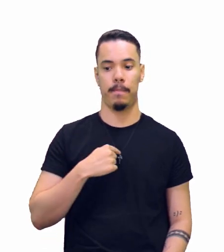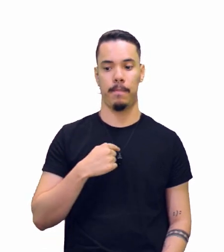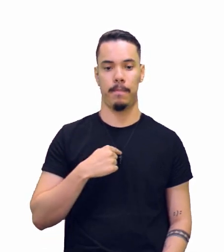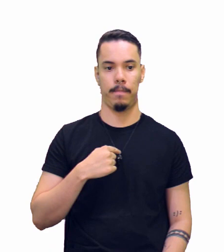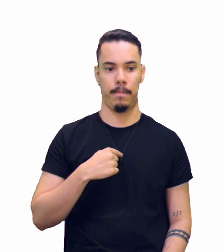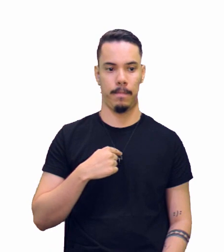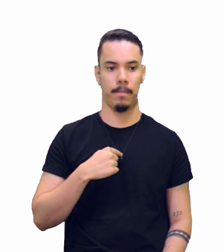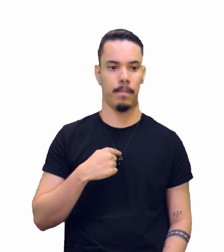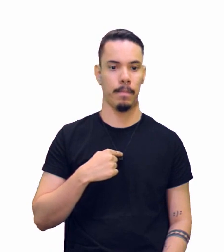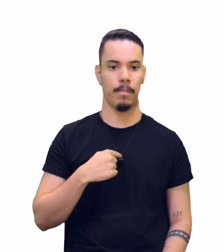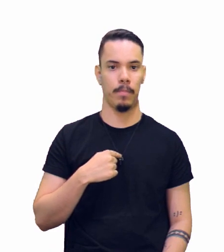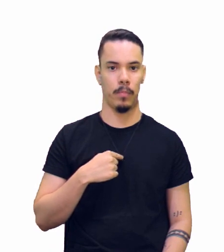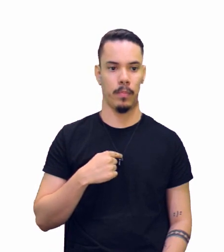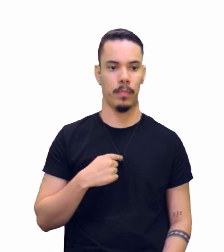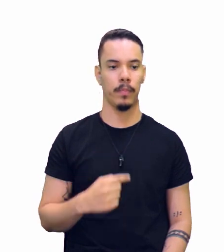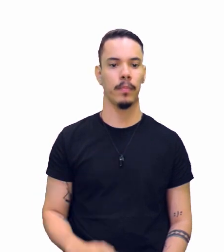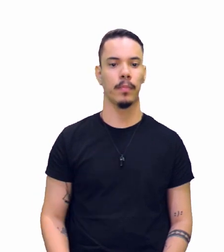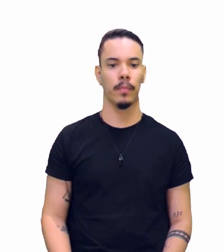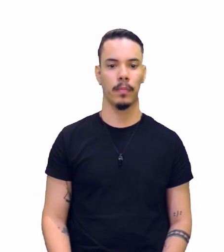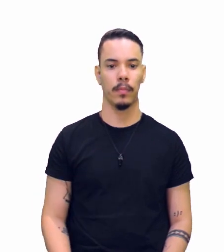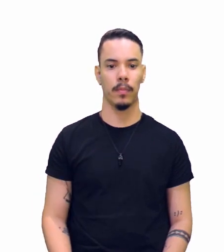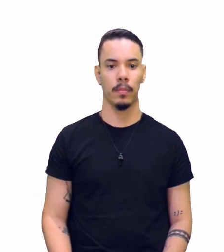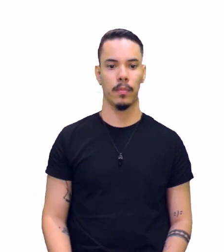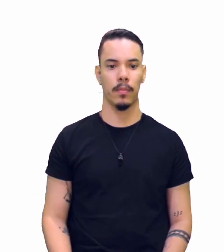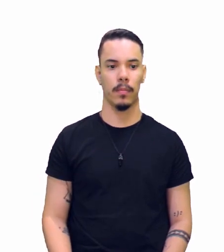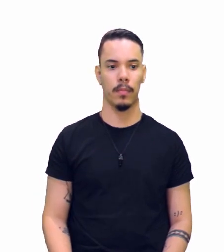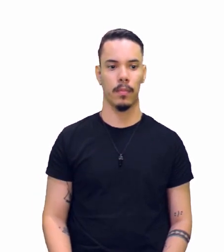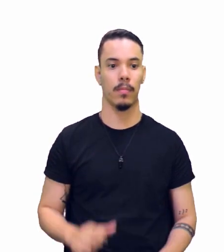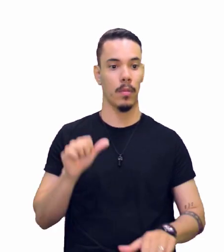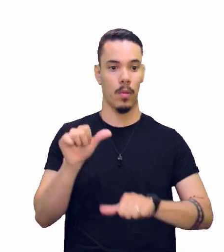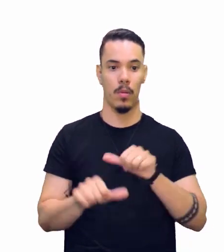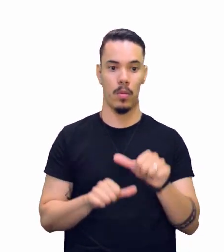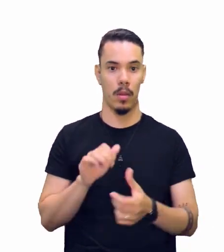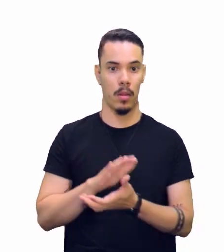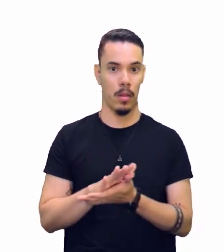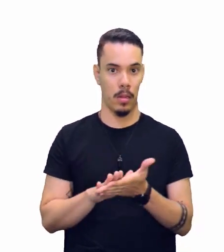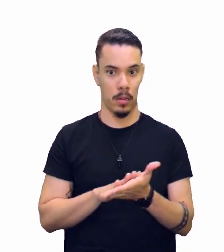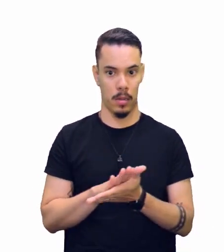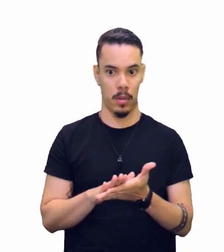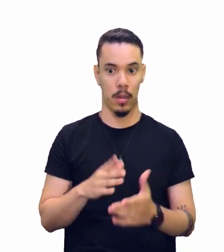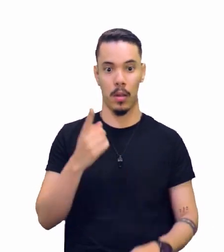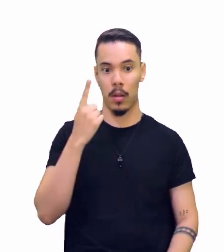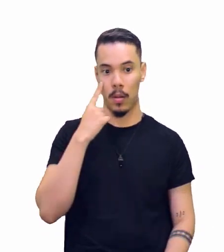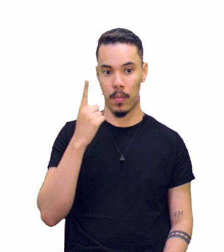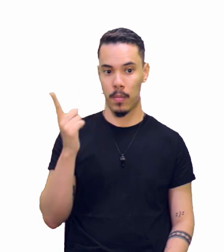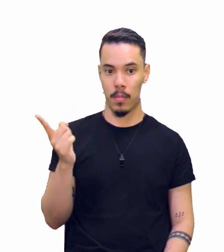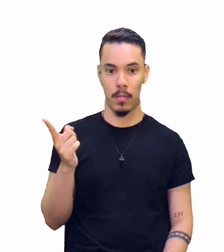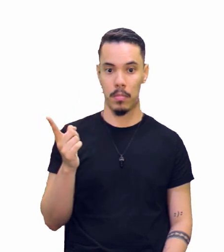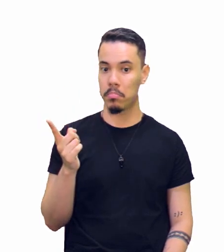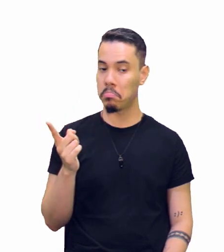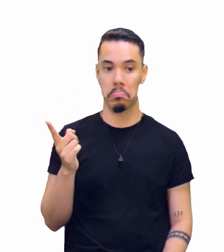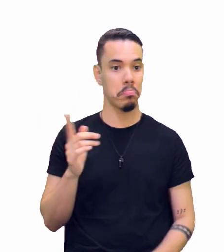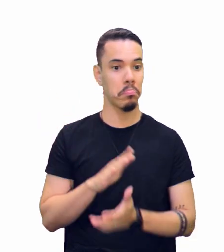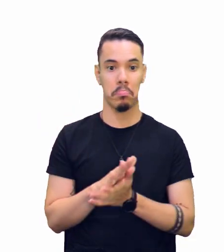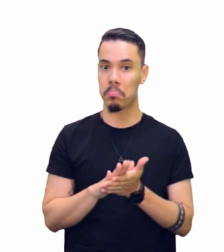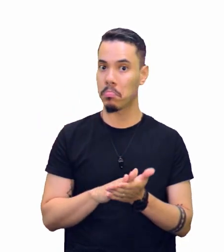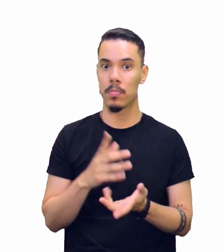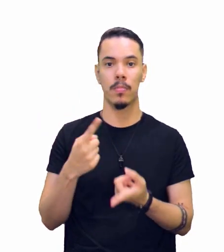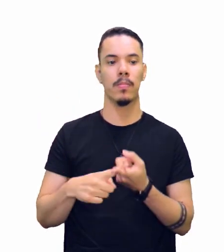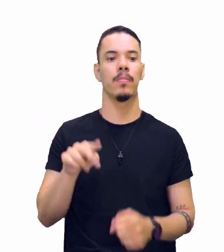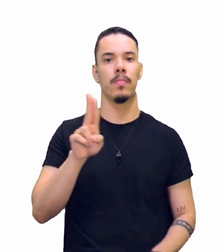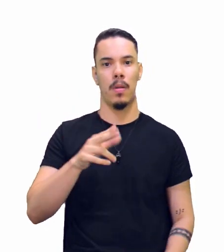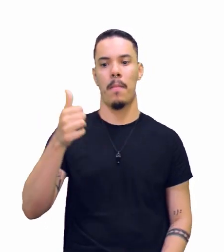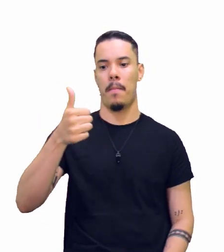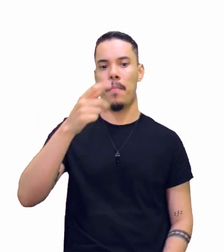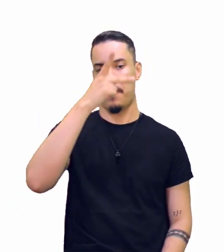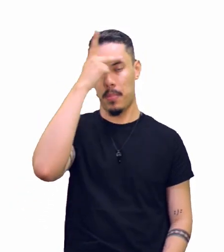que o wake up passa para cá da mesma forma sem alterar nada. Olha só. Ai, mas eu não alterei nada, por quê? Porque tu tá usando a primeira